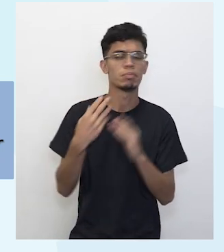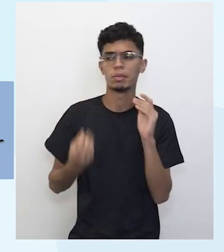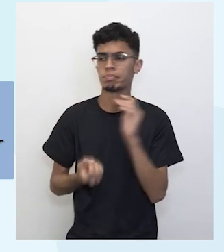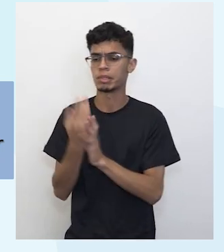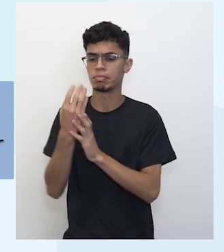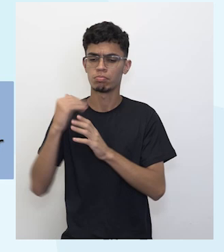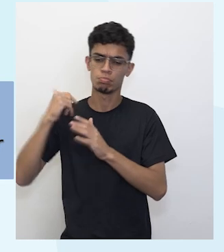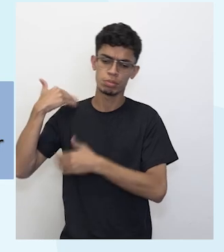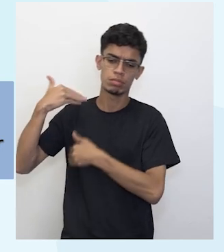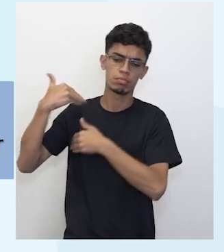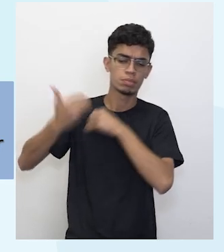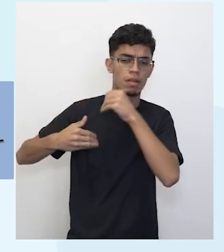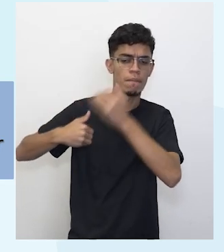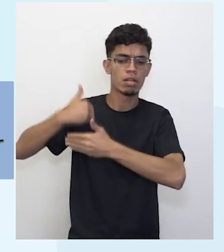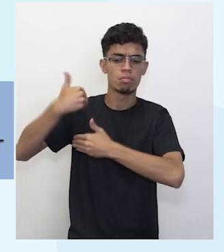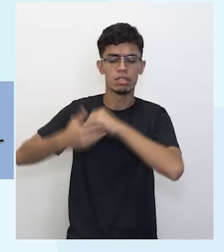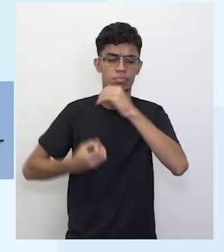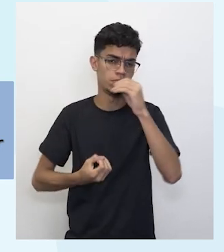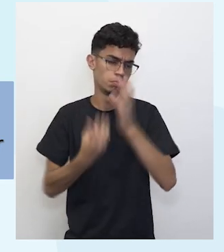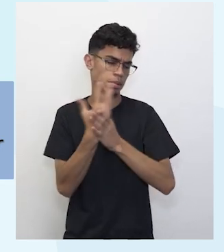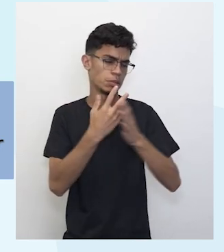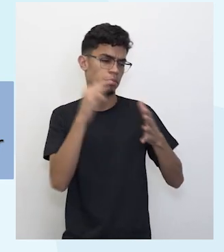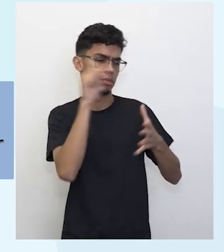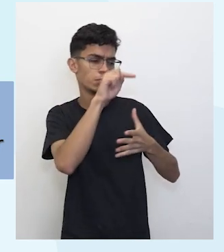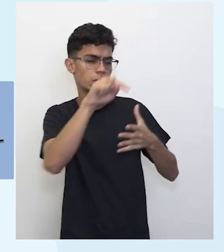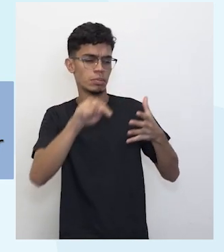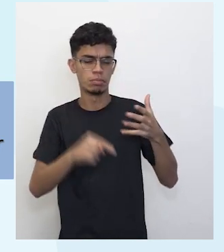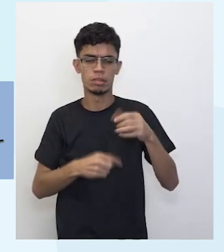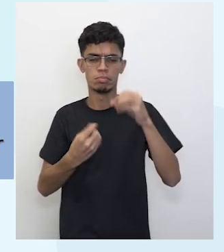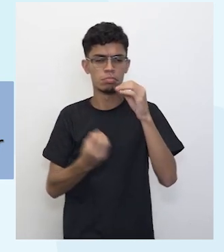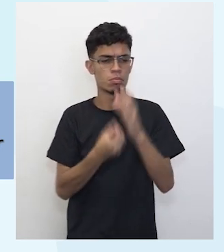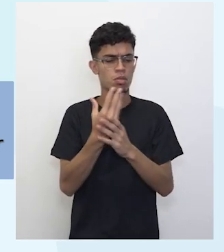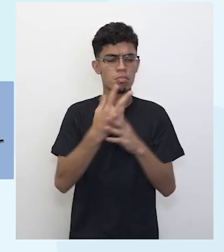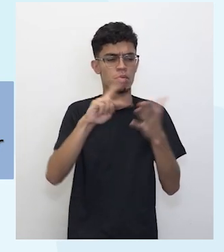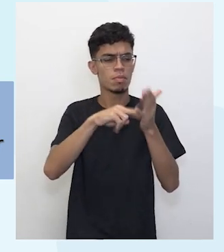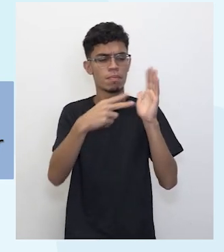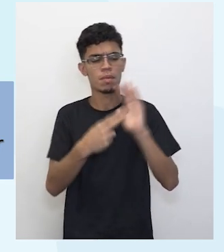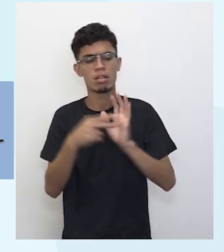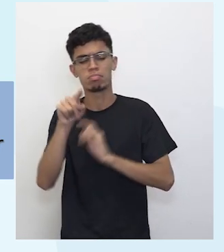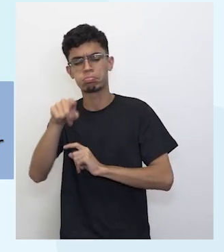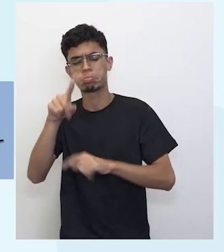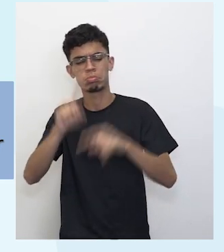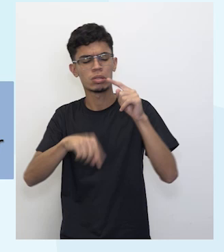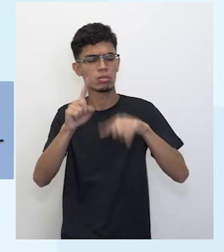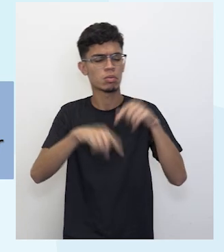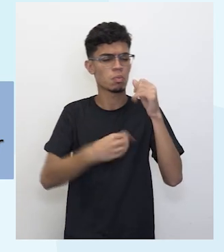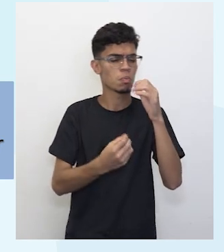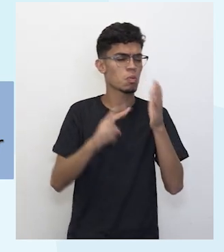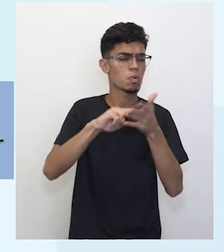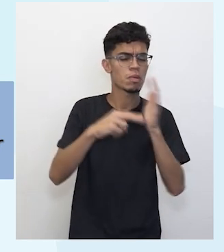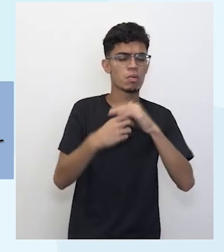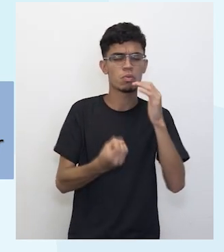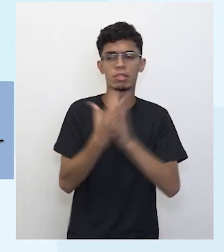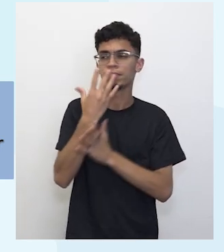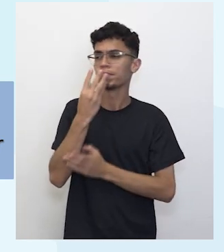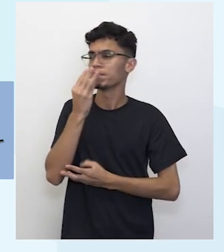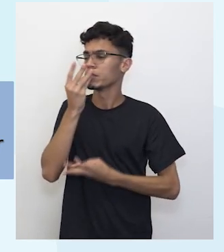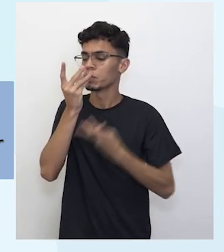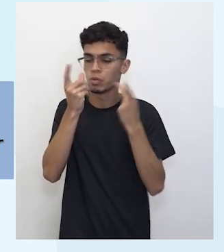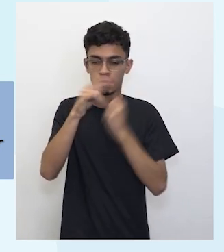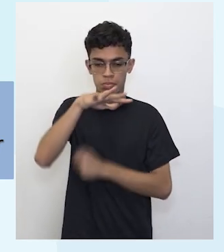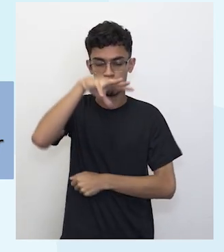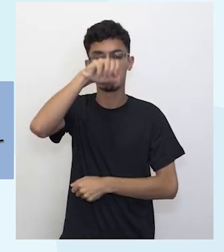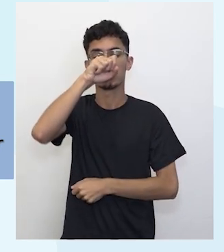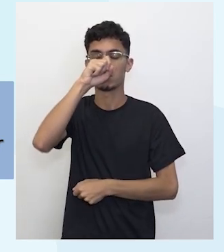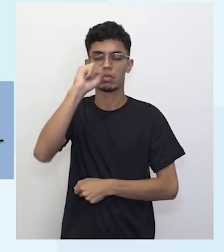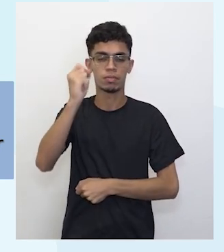construídos socialmente. Os significados das coisas, dos objetos, dos cheiros, dos gostos, dos